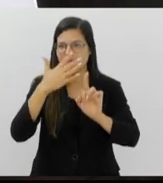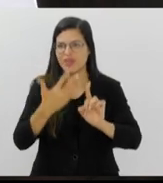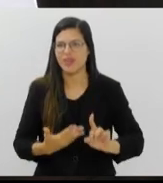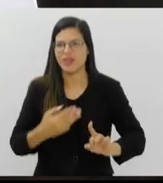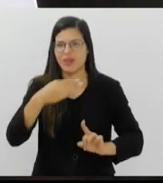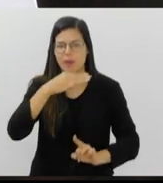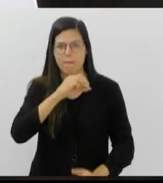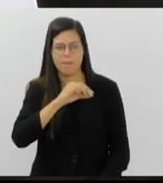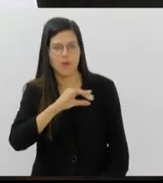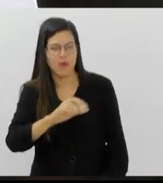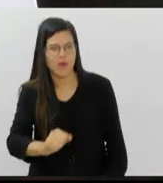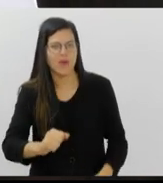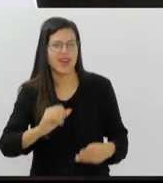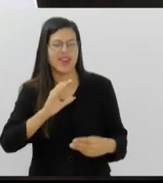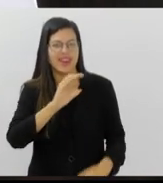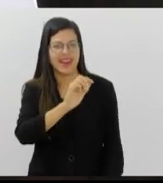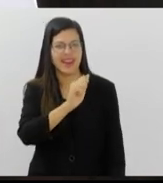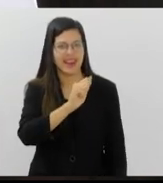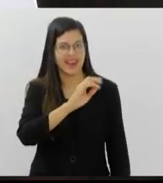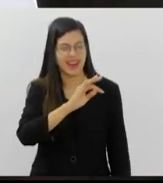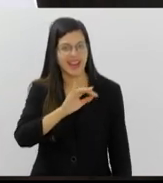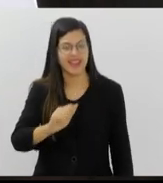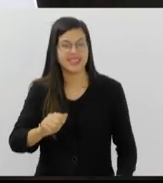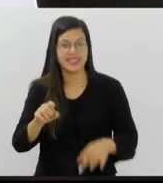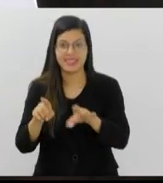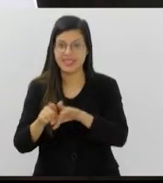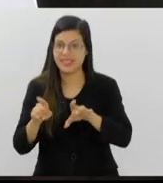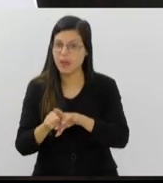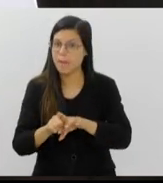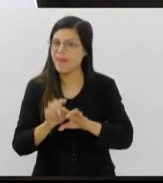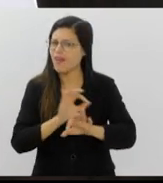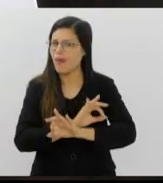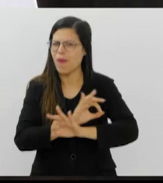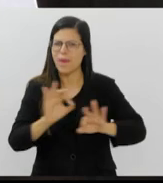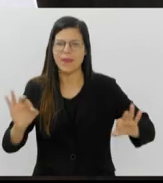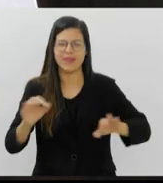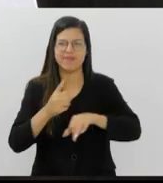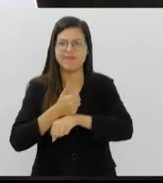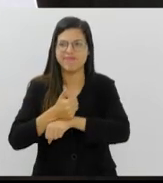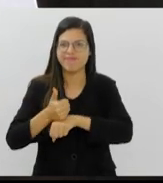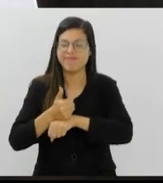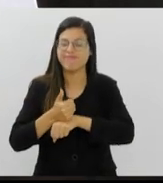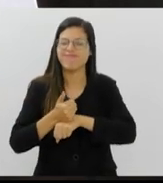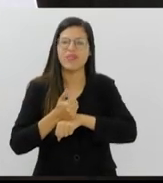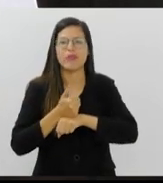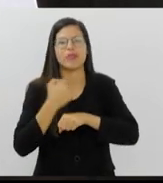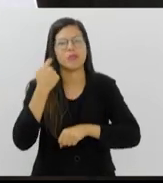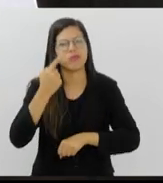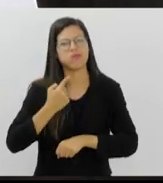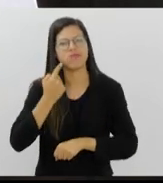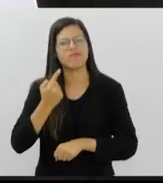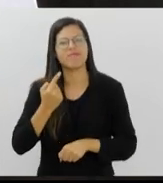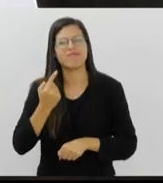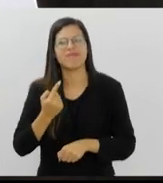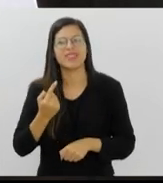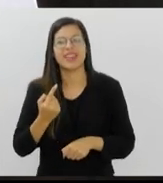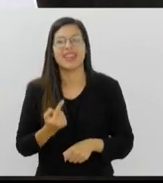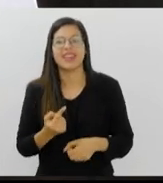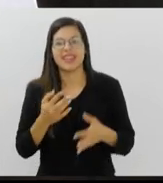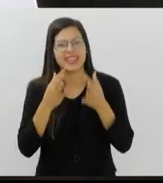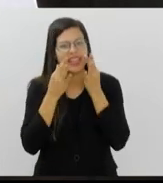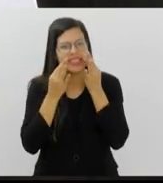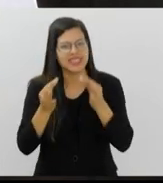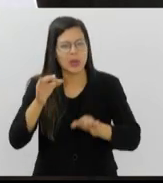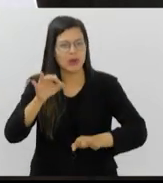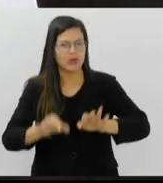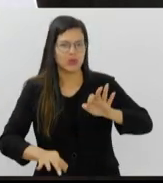Mônica Góes, Kátia Junqueira, que também é uma excelente advogada, que se importa com a justiça. Ela não se